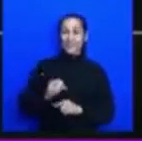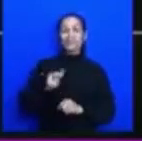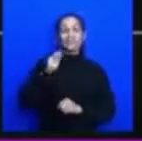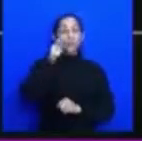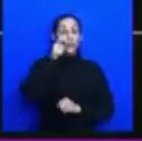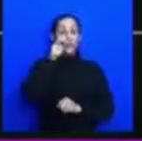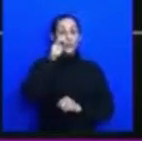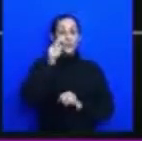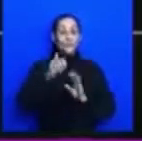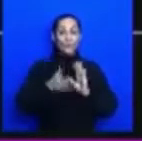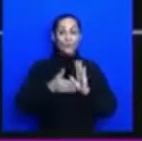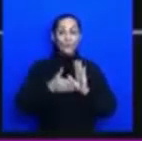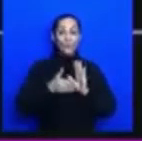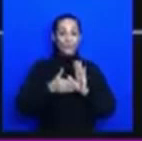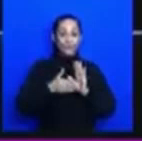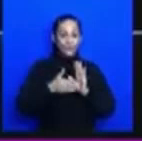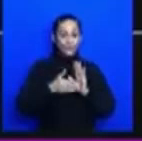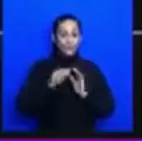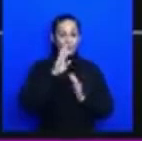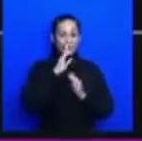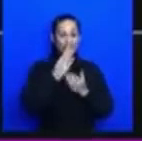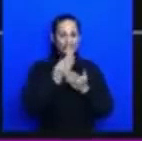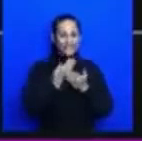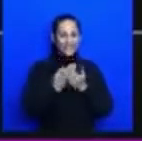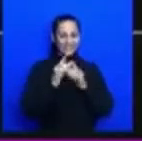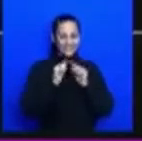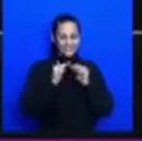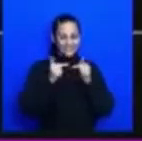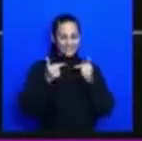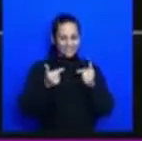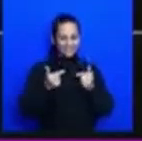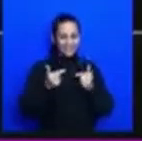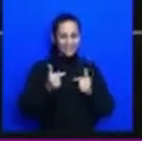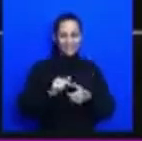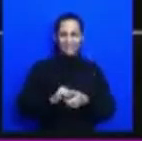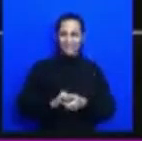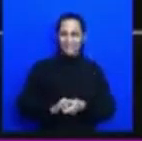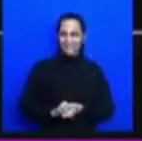Vai conferindo aí a sua aposta e acreditando na sorte.